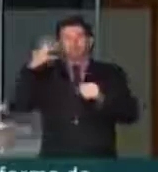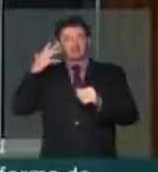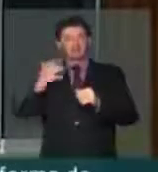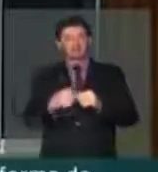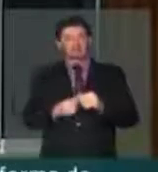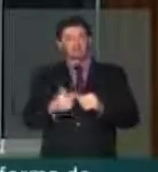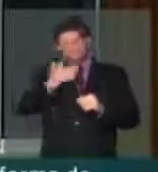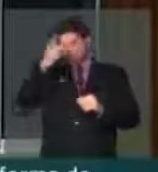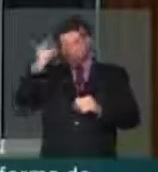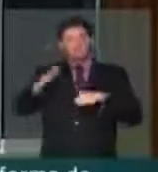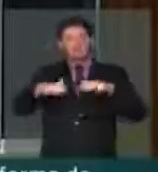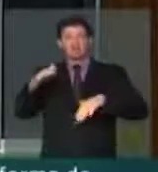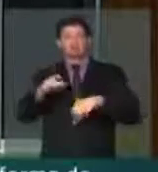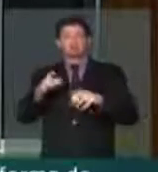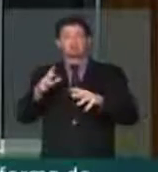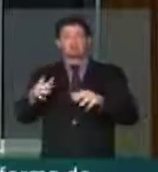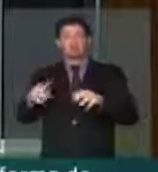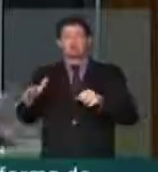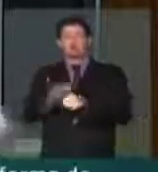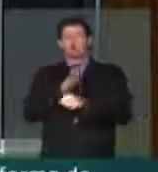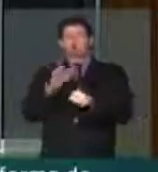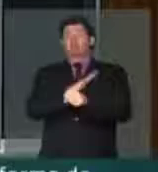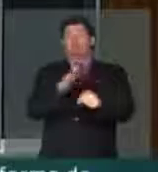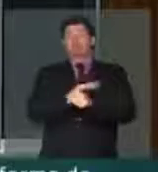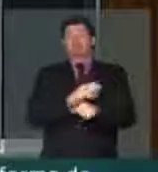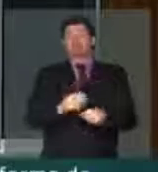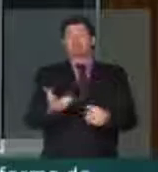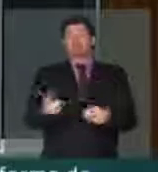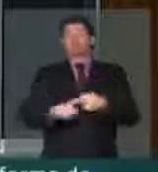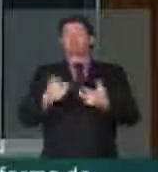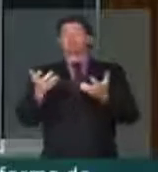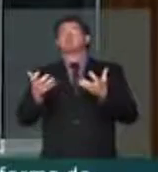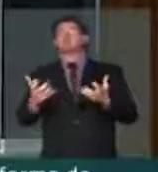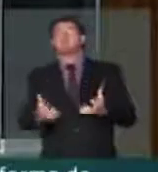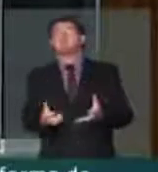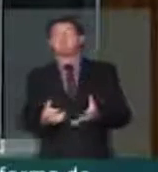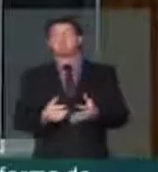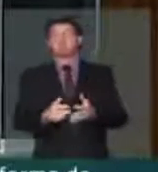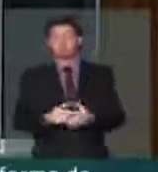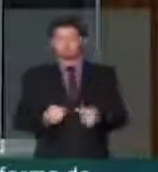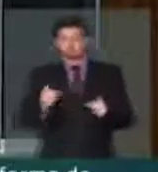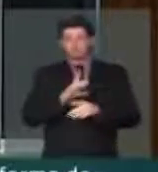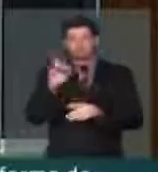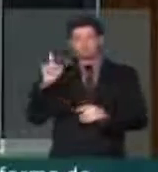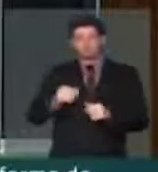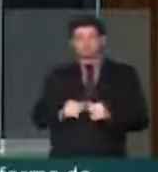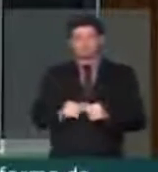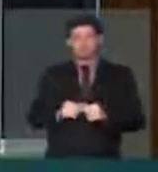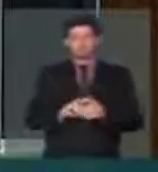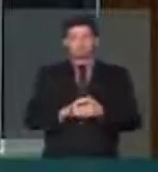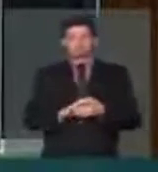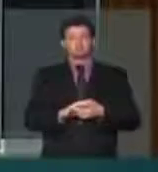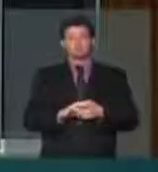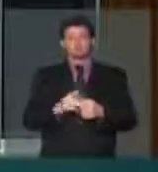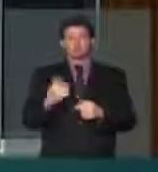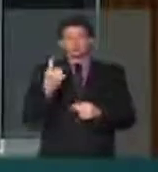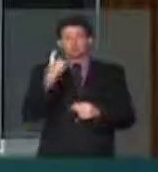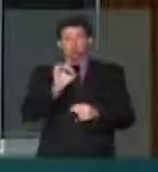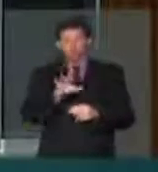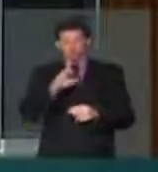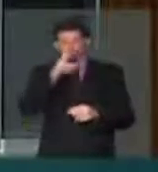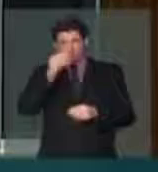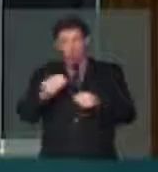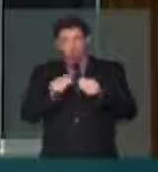de candidaturas que muitas vezes se amultuam no sentido... Na conclusão, senhor presidente. No sentido não único de